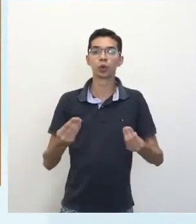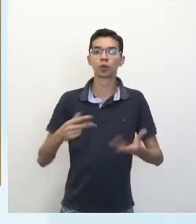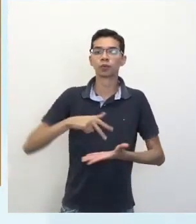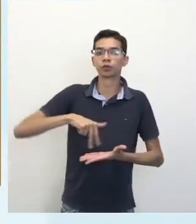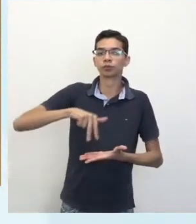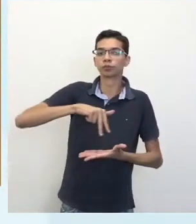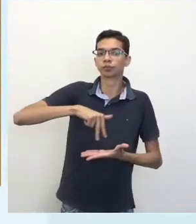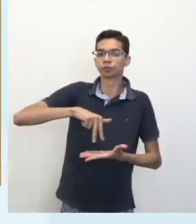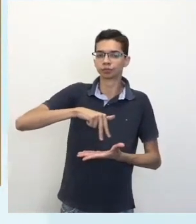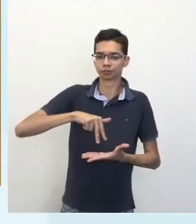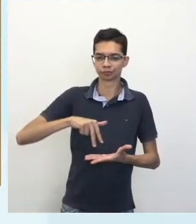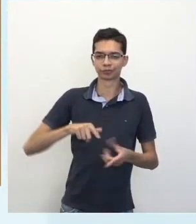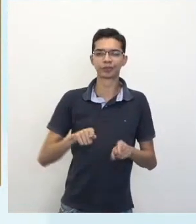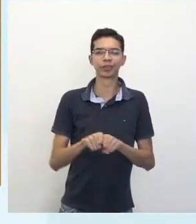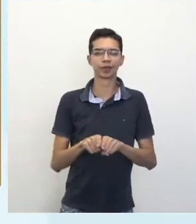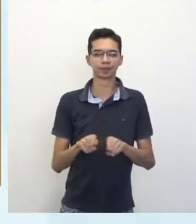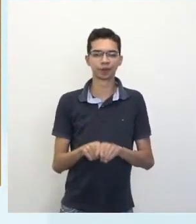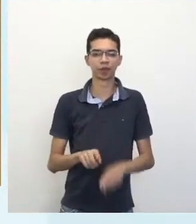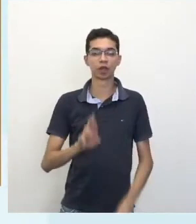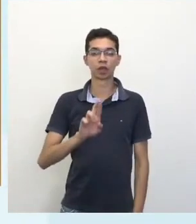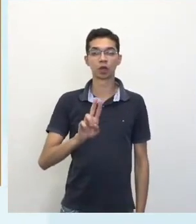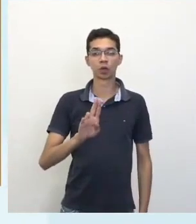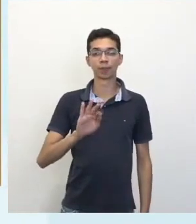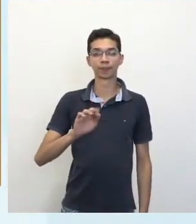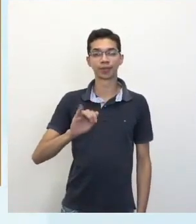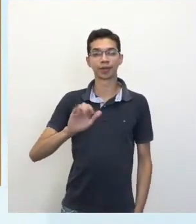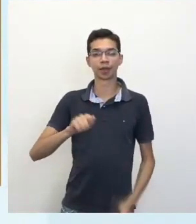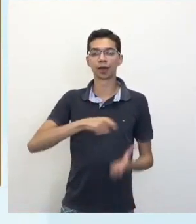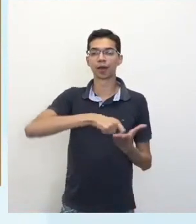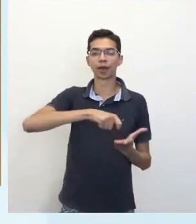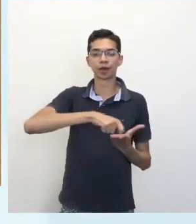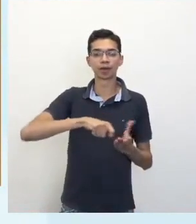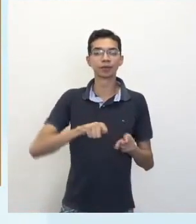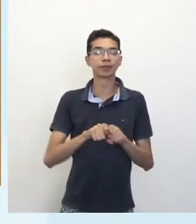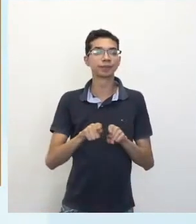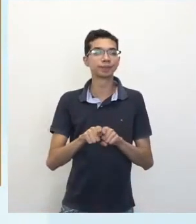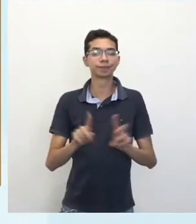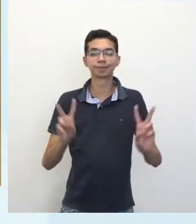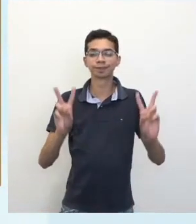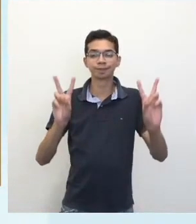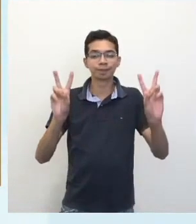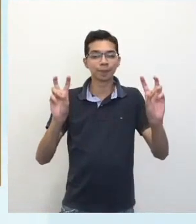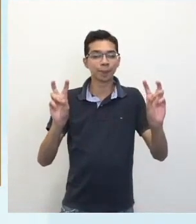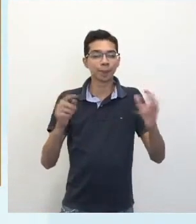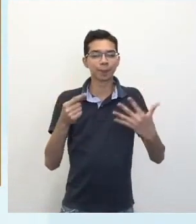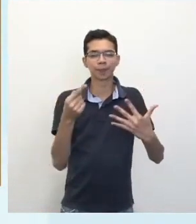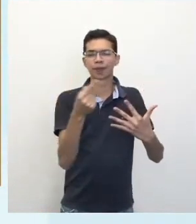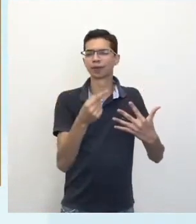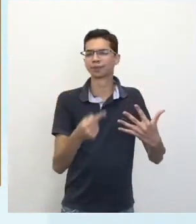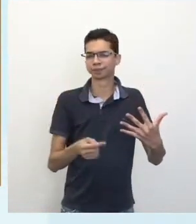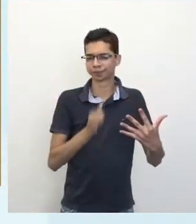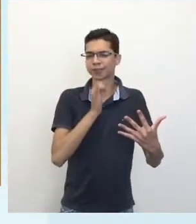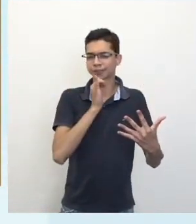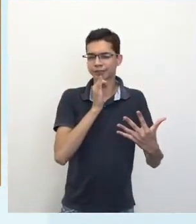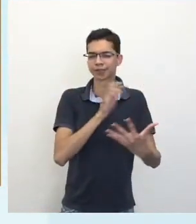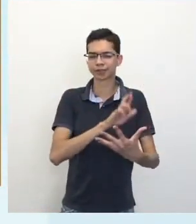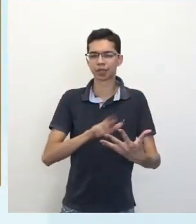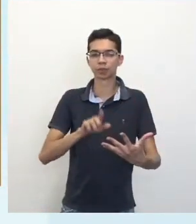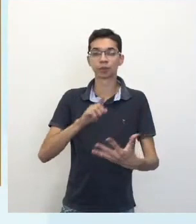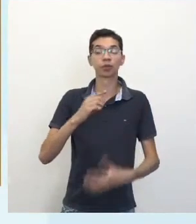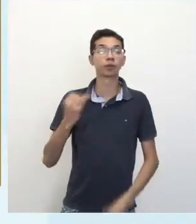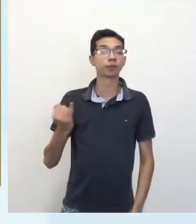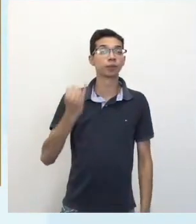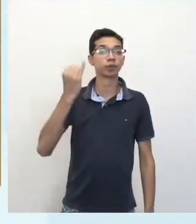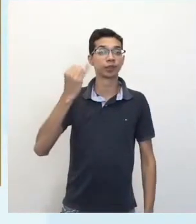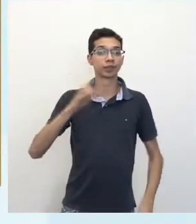rubrica, ponto, né? De tirambo no teatro. A gente está citando aqui alguns exemplos. Então, é importante que você domine essa